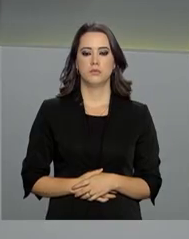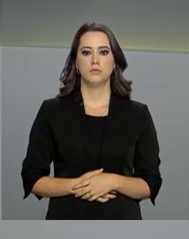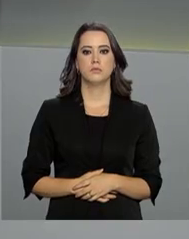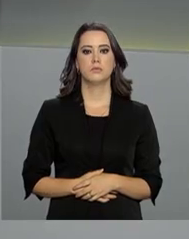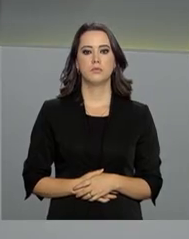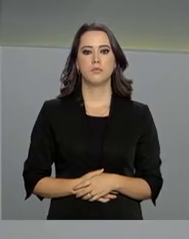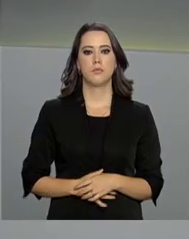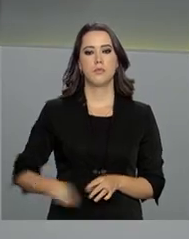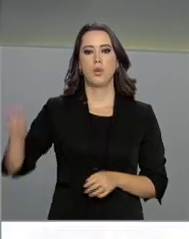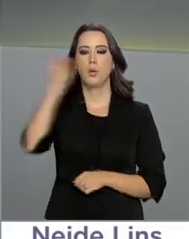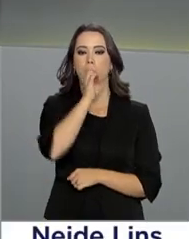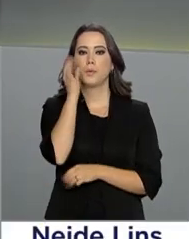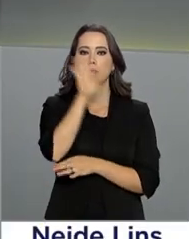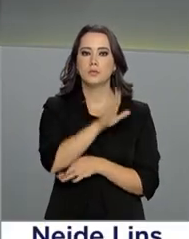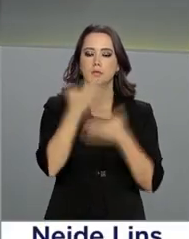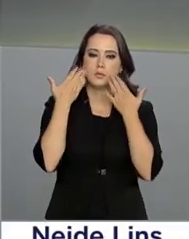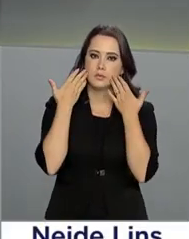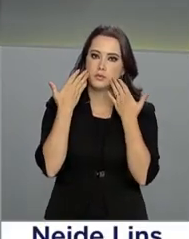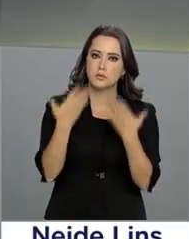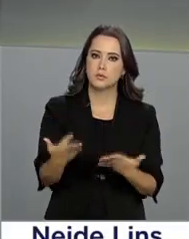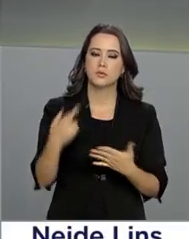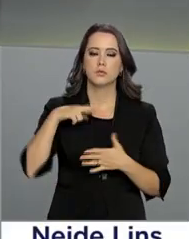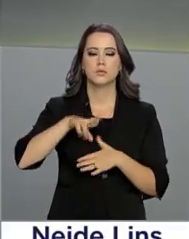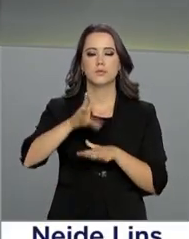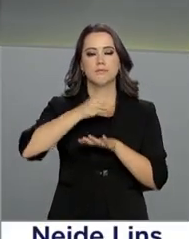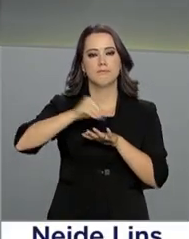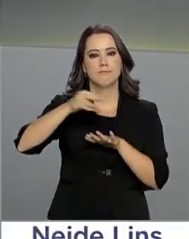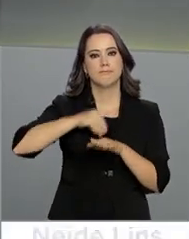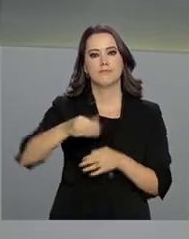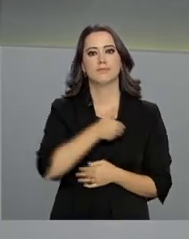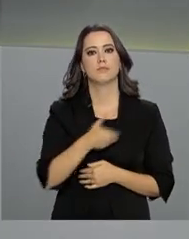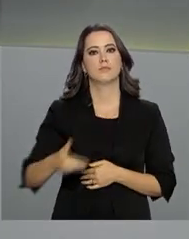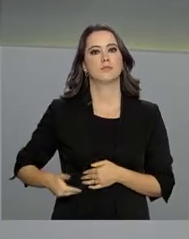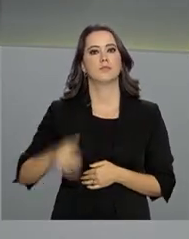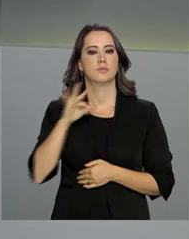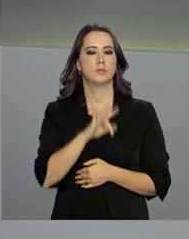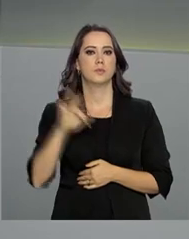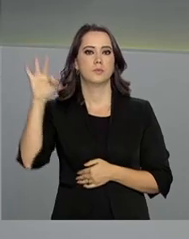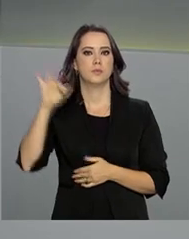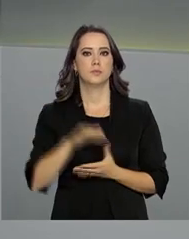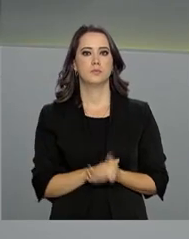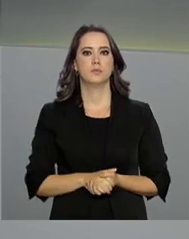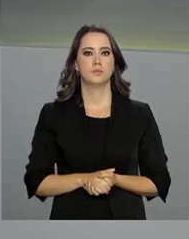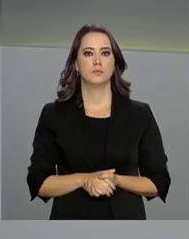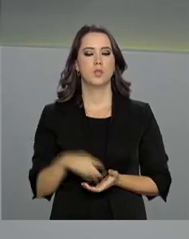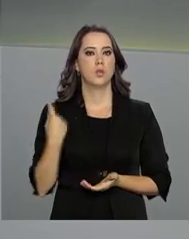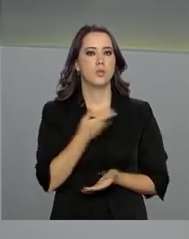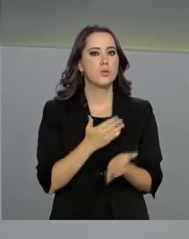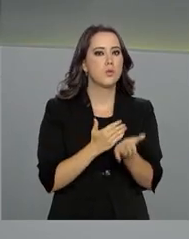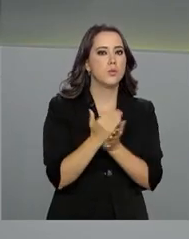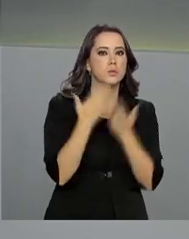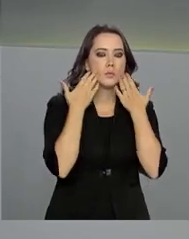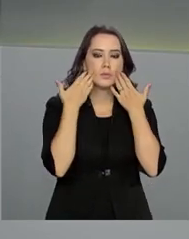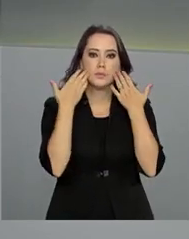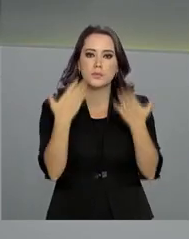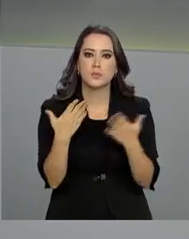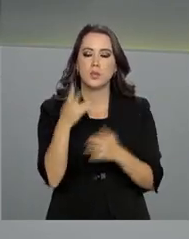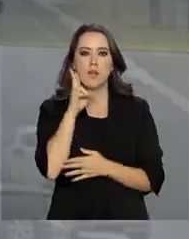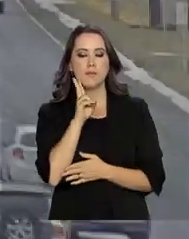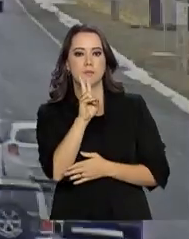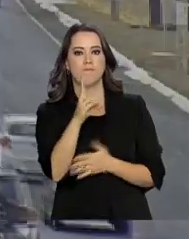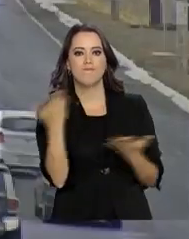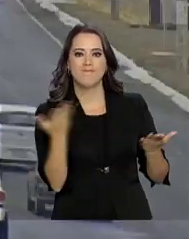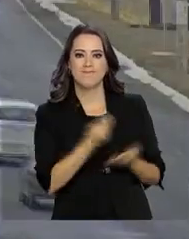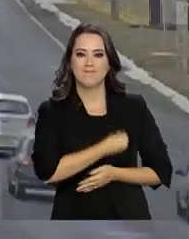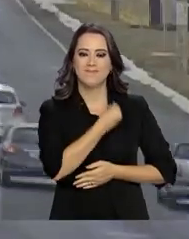olá boa tarde a companhia agora as notícias do governo federal aqui no repórter nbr a gente começa a edição com imagens